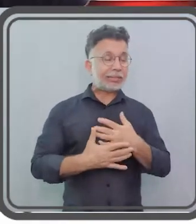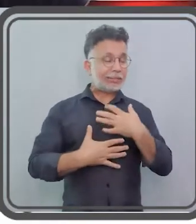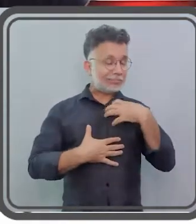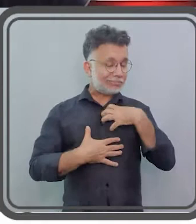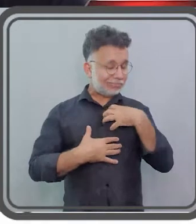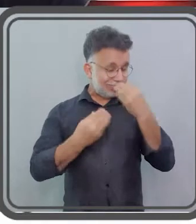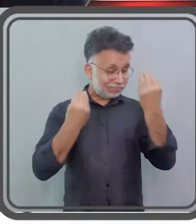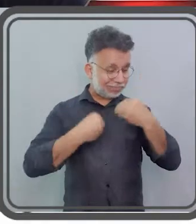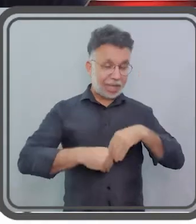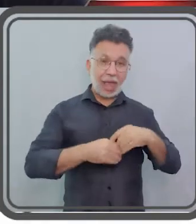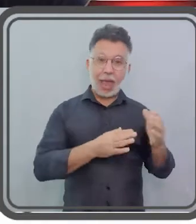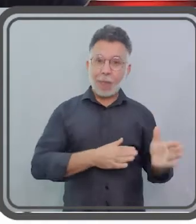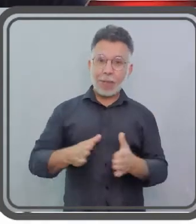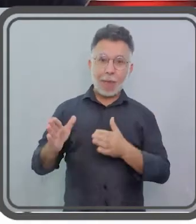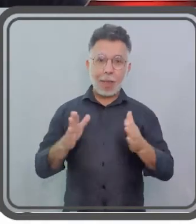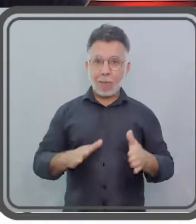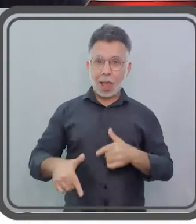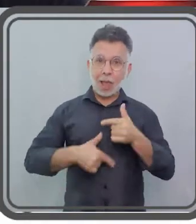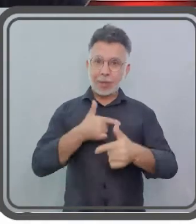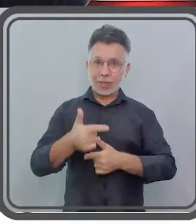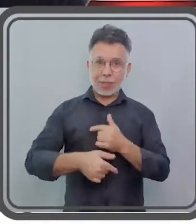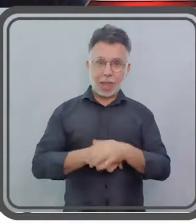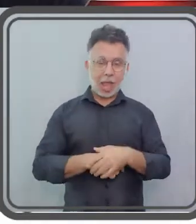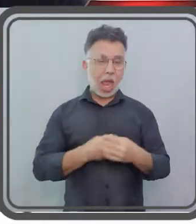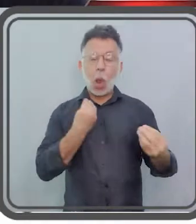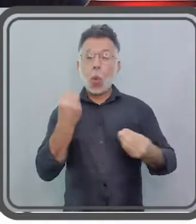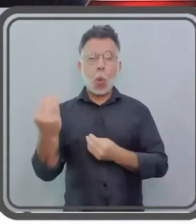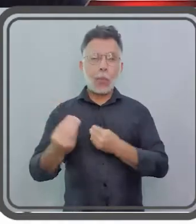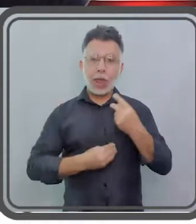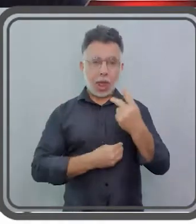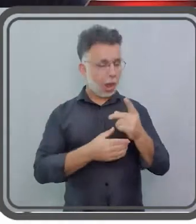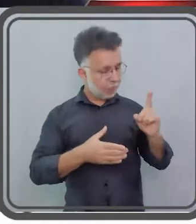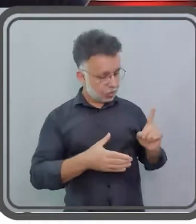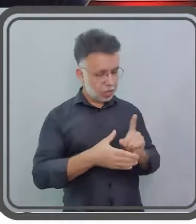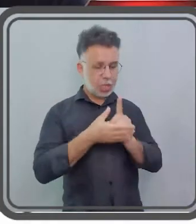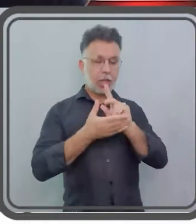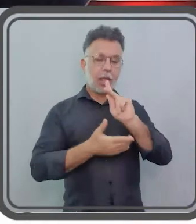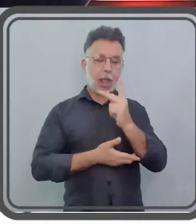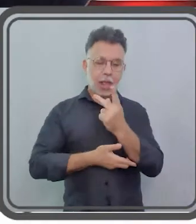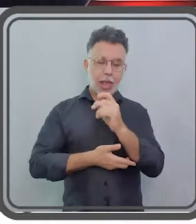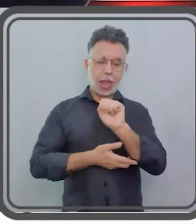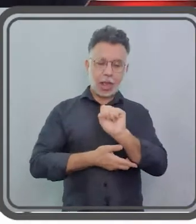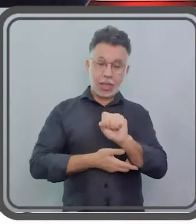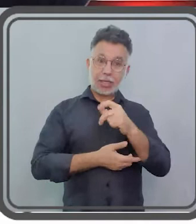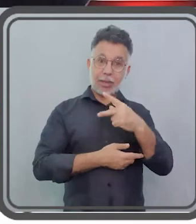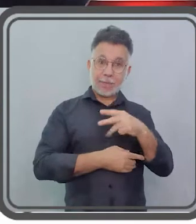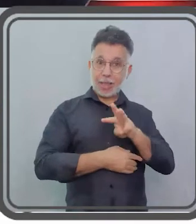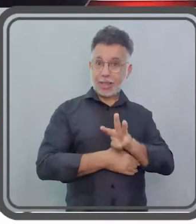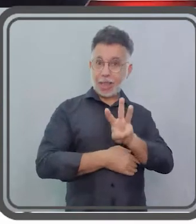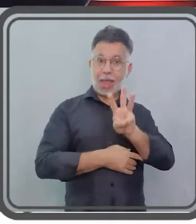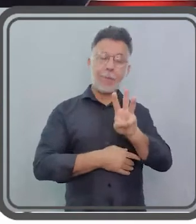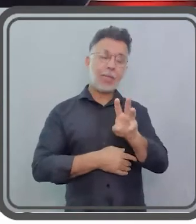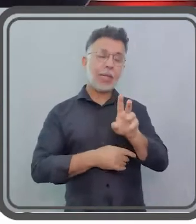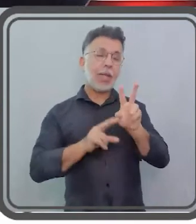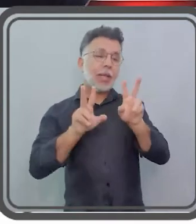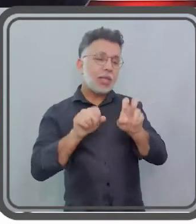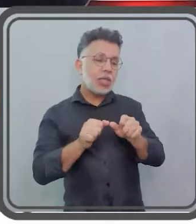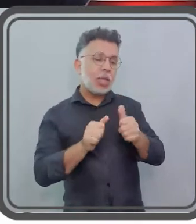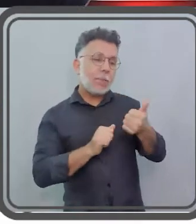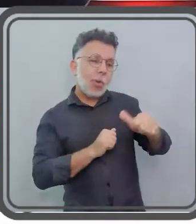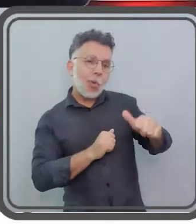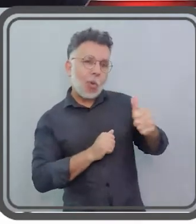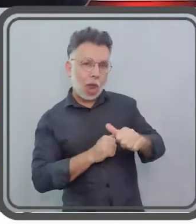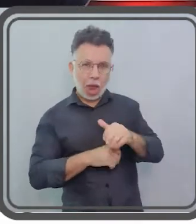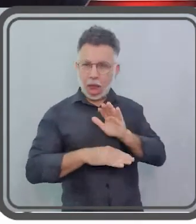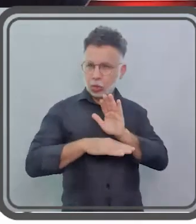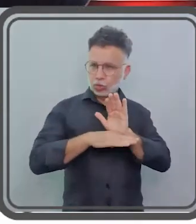né? Como que é para os clientes da HSPW, né, esse tipo de monitoramento, assim,